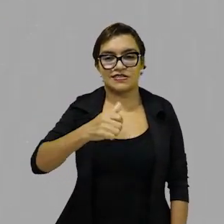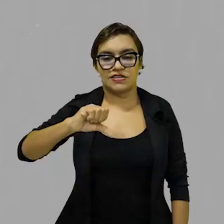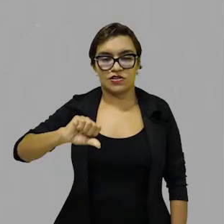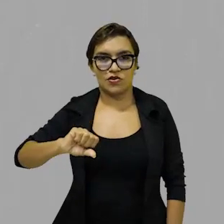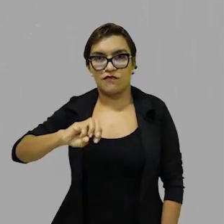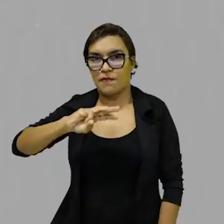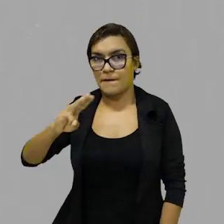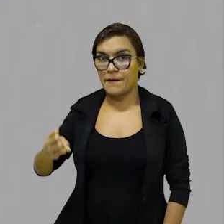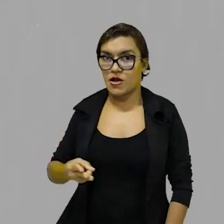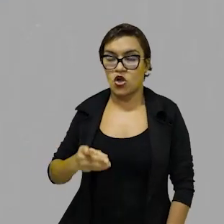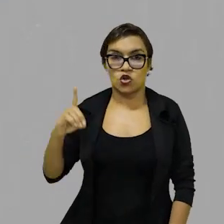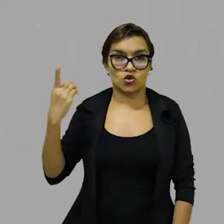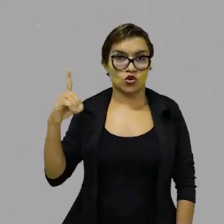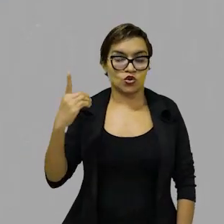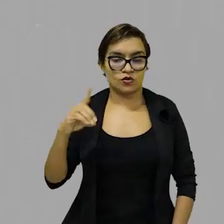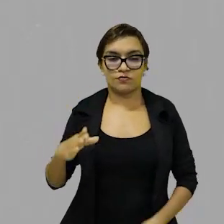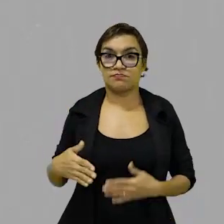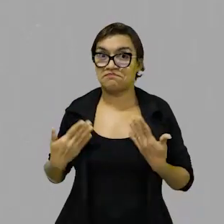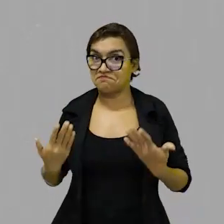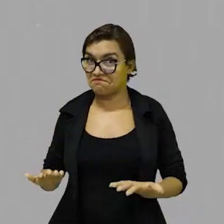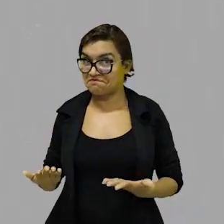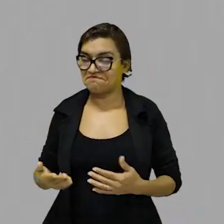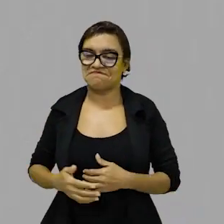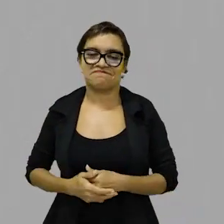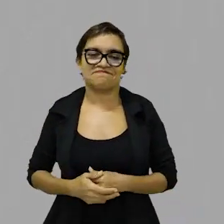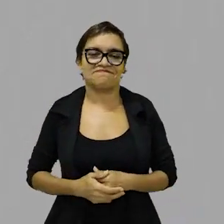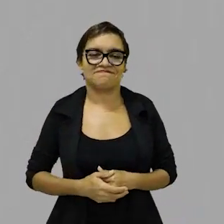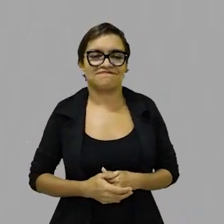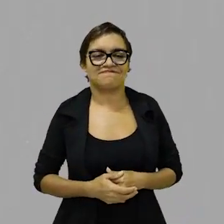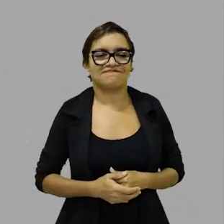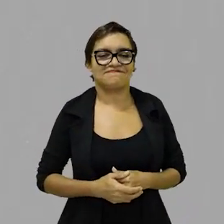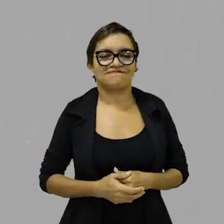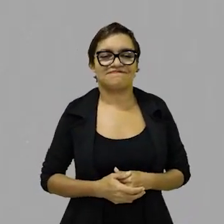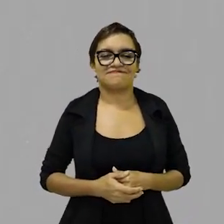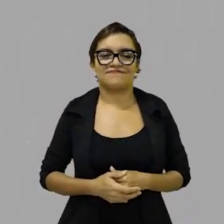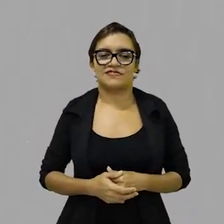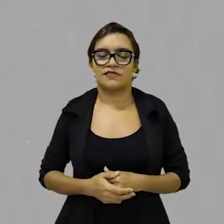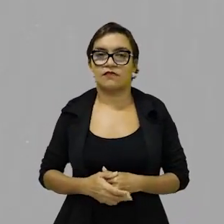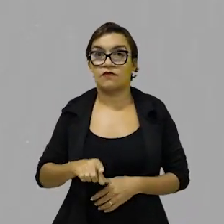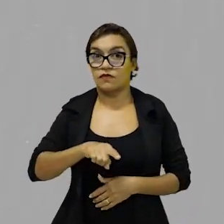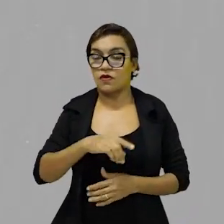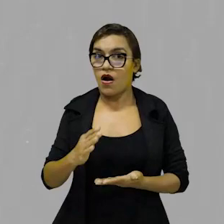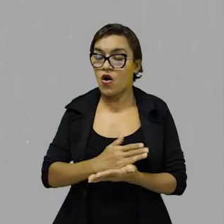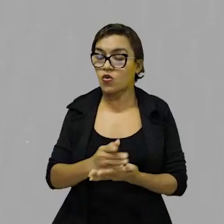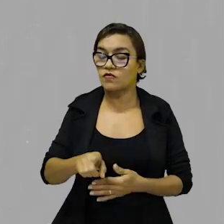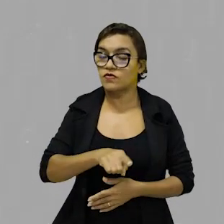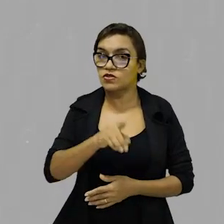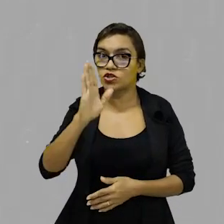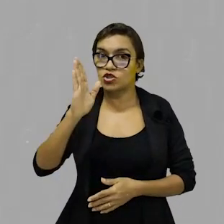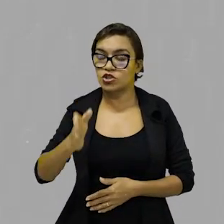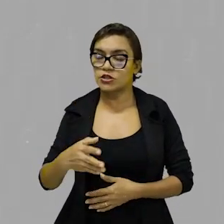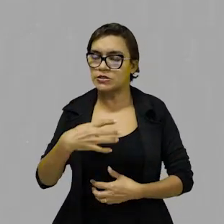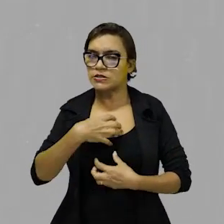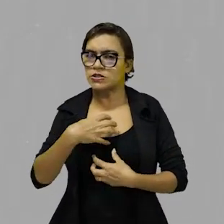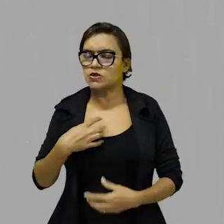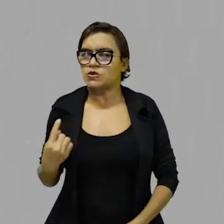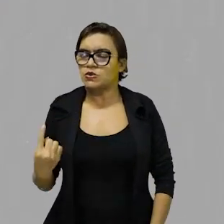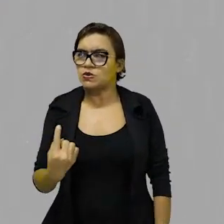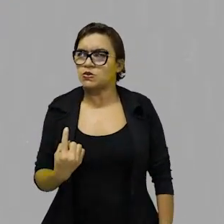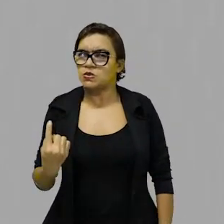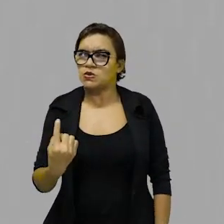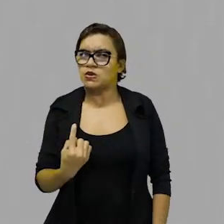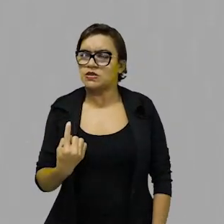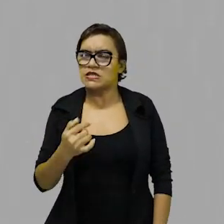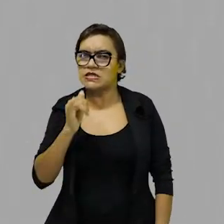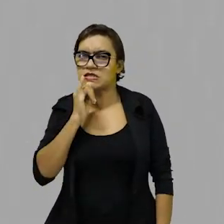é que, do que trata o quadro? Está aqui as outras versões do Grito. Algum de vocês já se sentiu sozinho no meio de